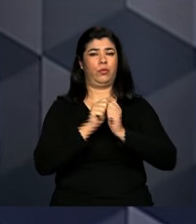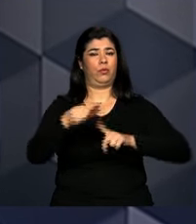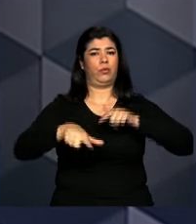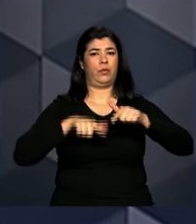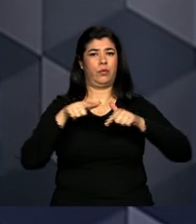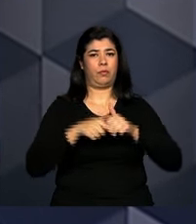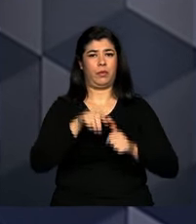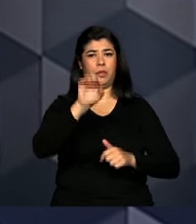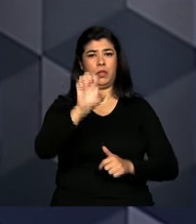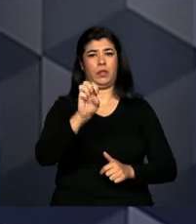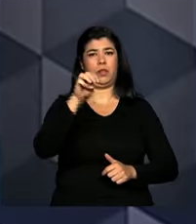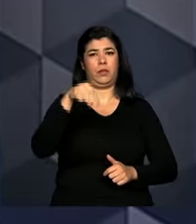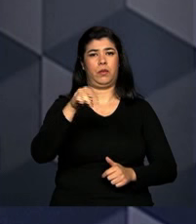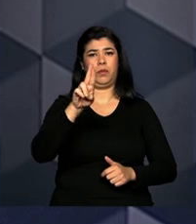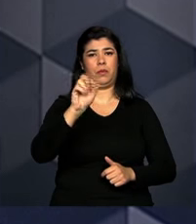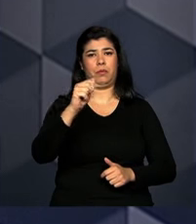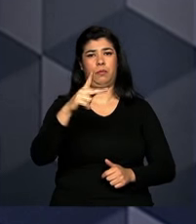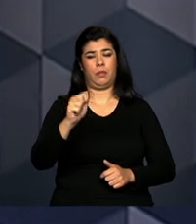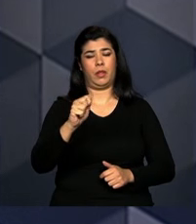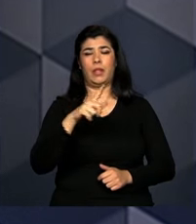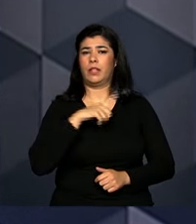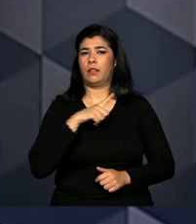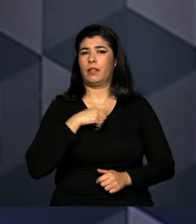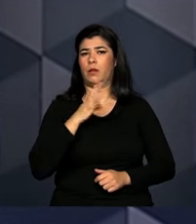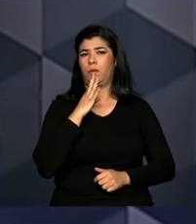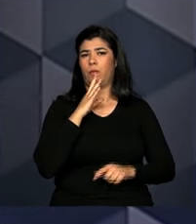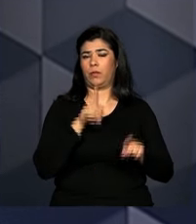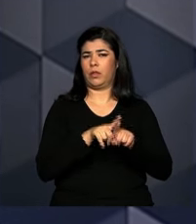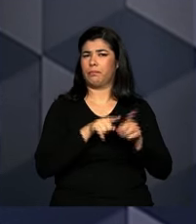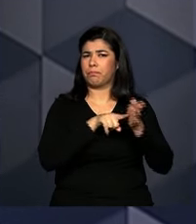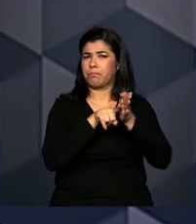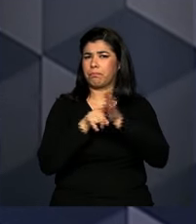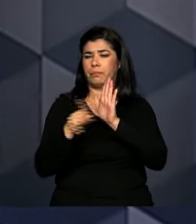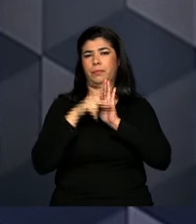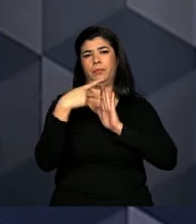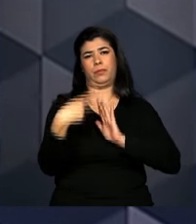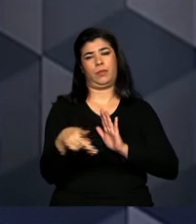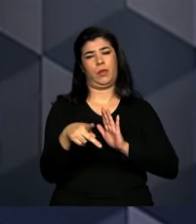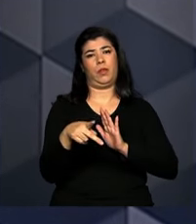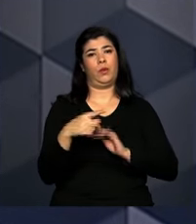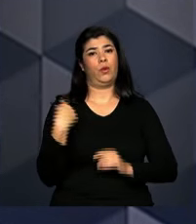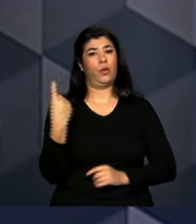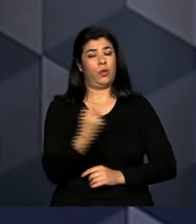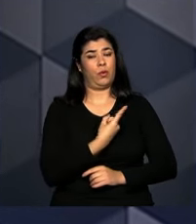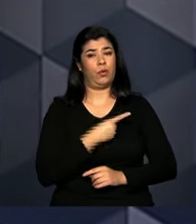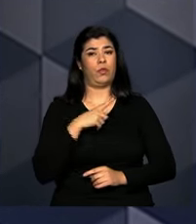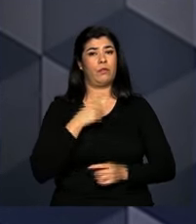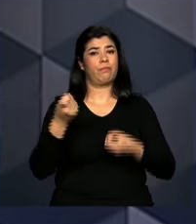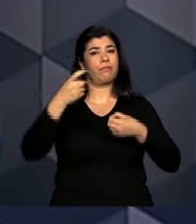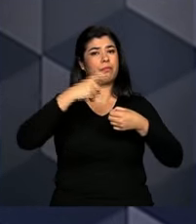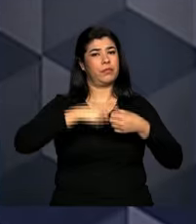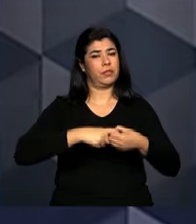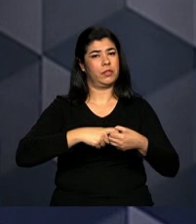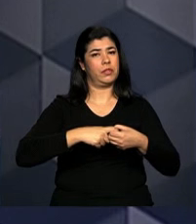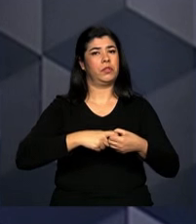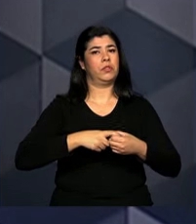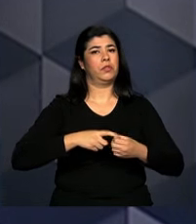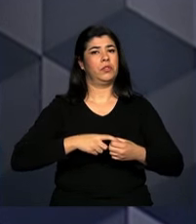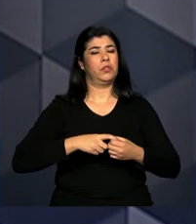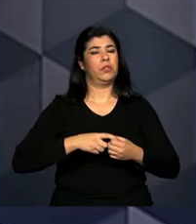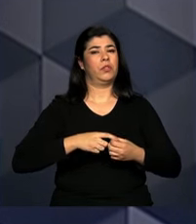Embrapa para que possamos ter conhecimento e pesquisa. Estamos em parceria com o Ministério do